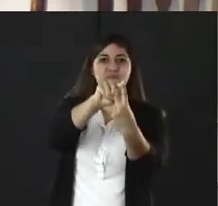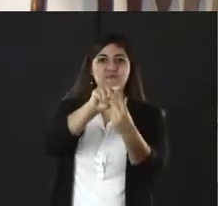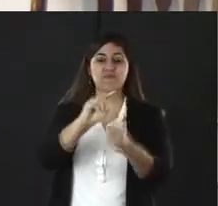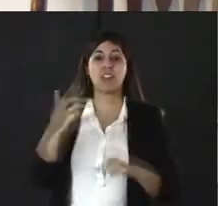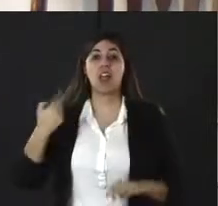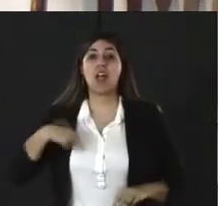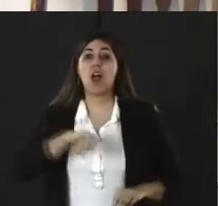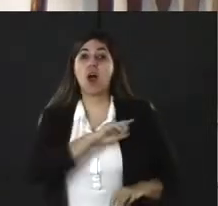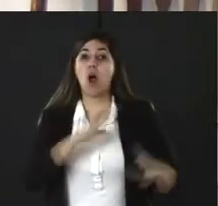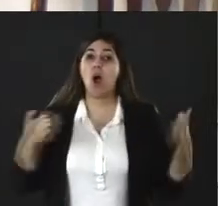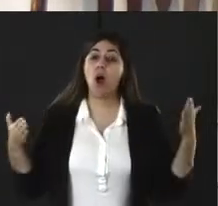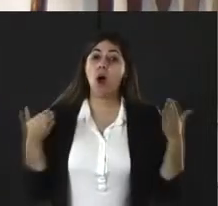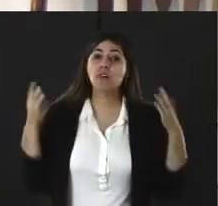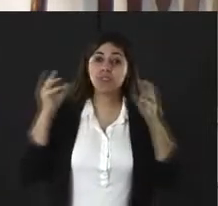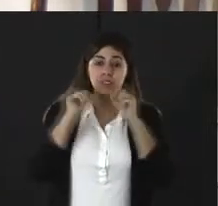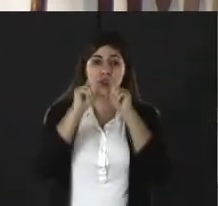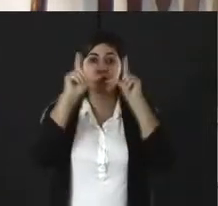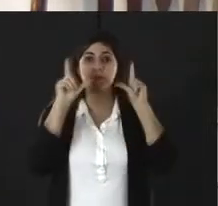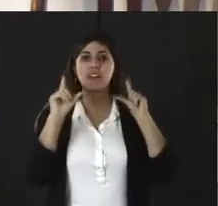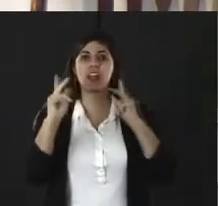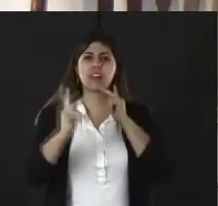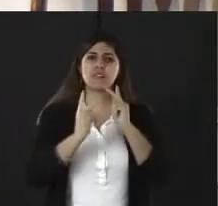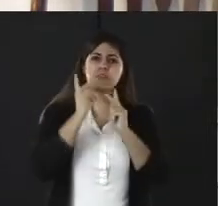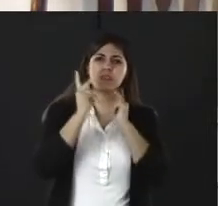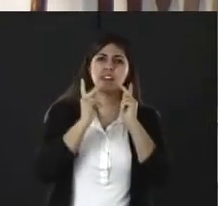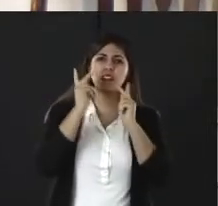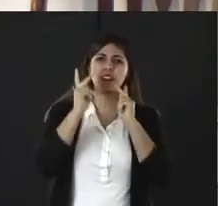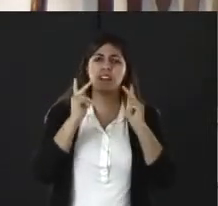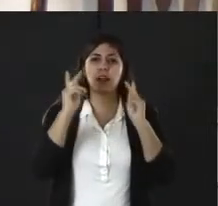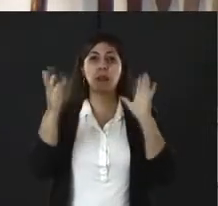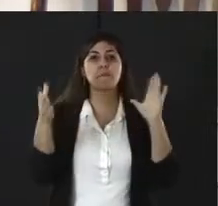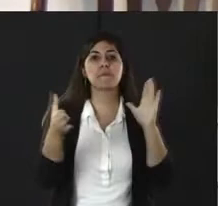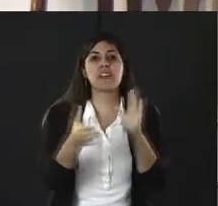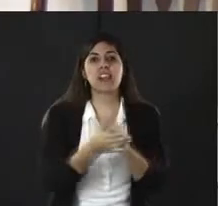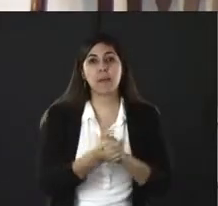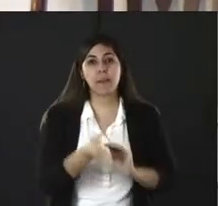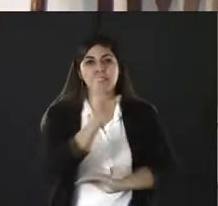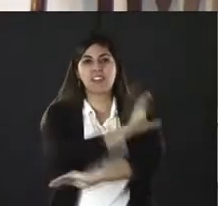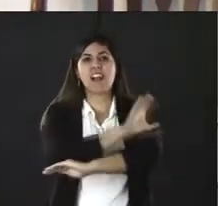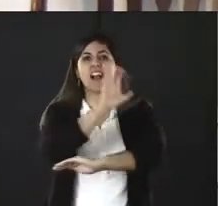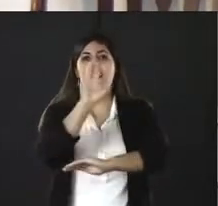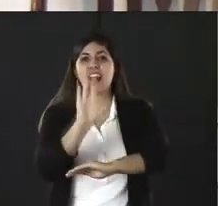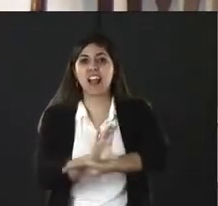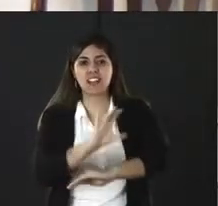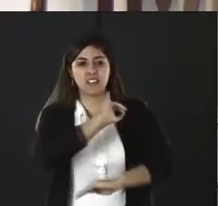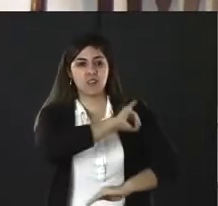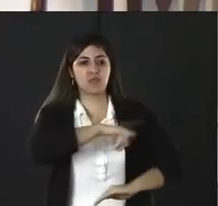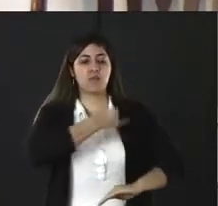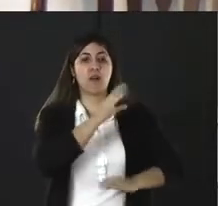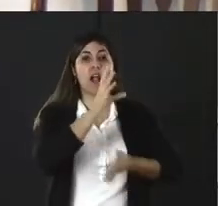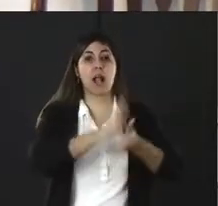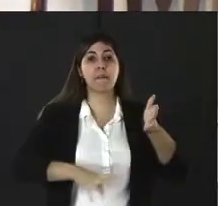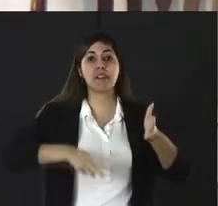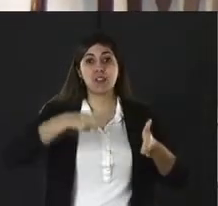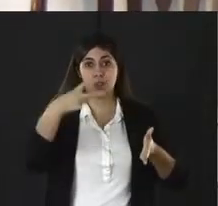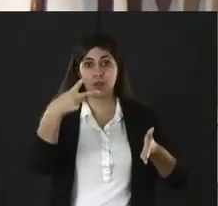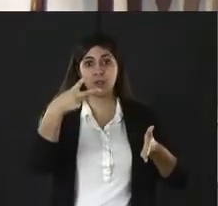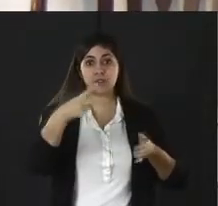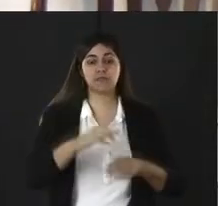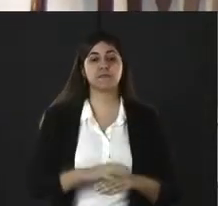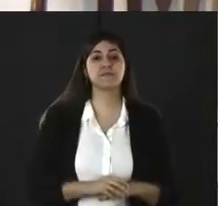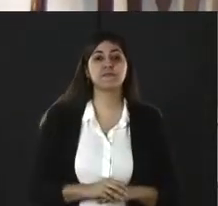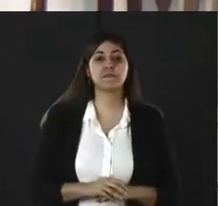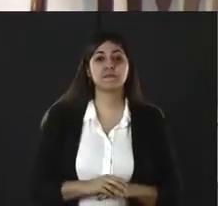sobre uma passagem as bodas em caná da galiléia em joão capítulo 2